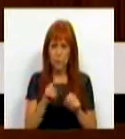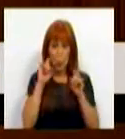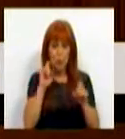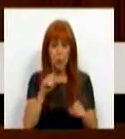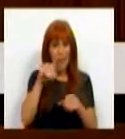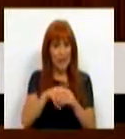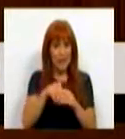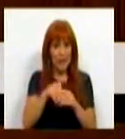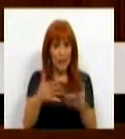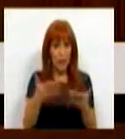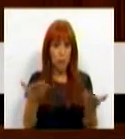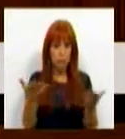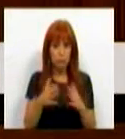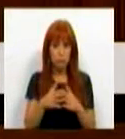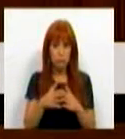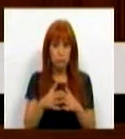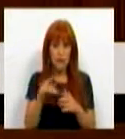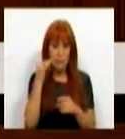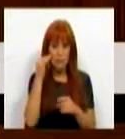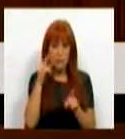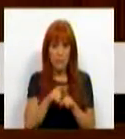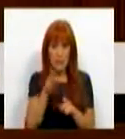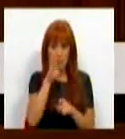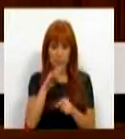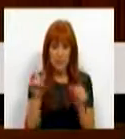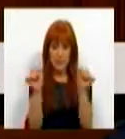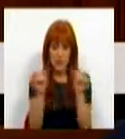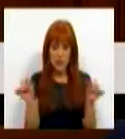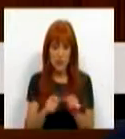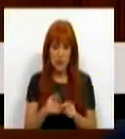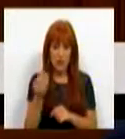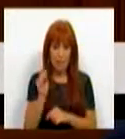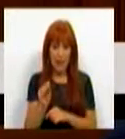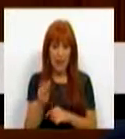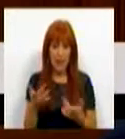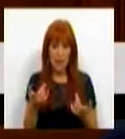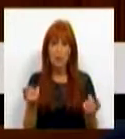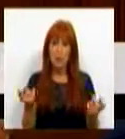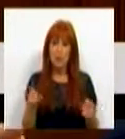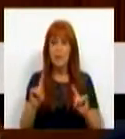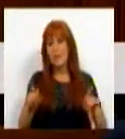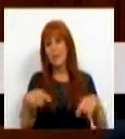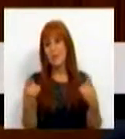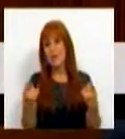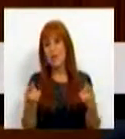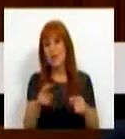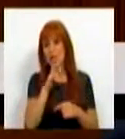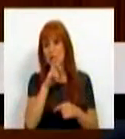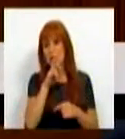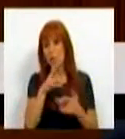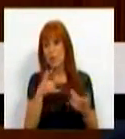controle interno, em particular aplicável ao sistema bancário, e depois